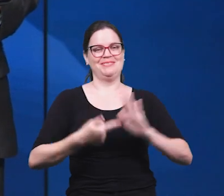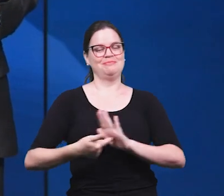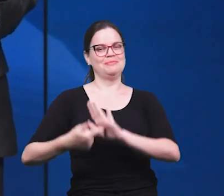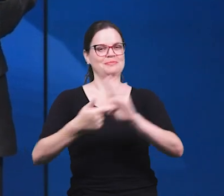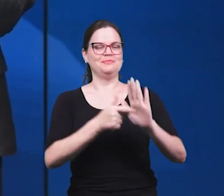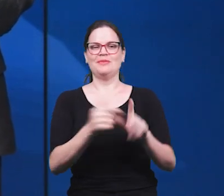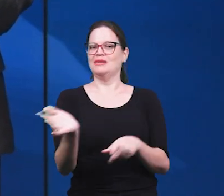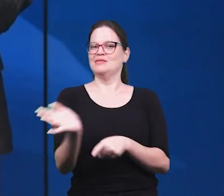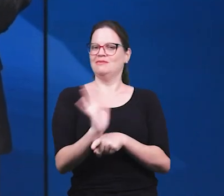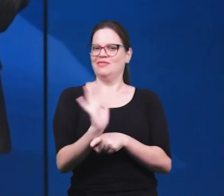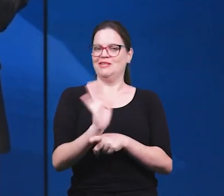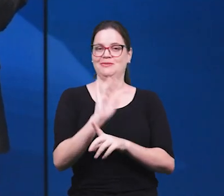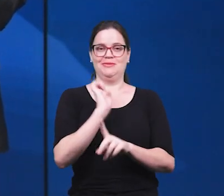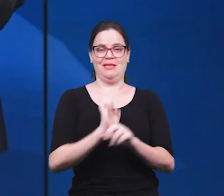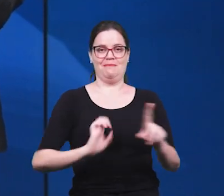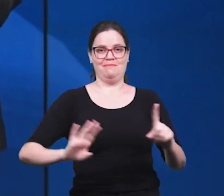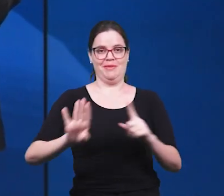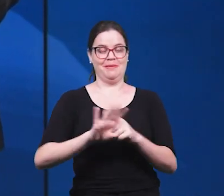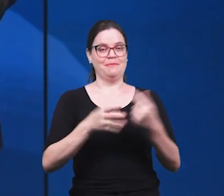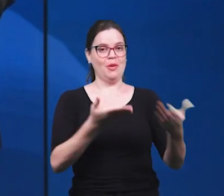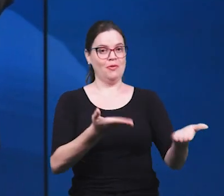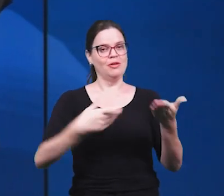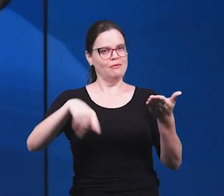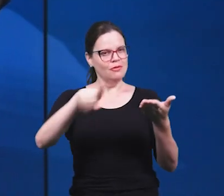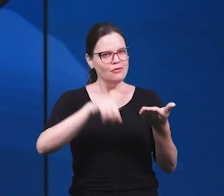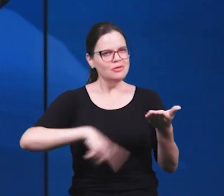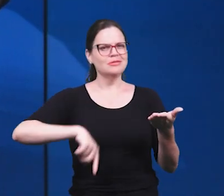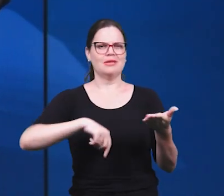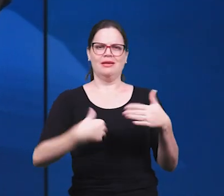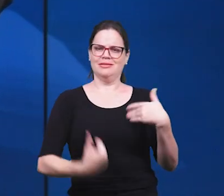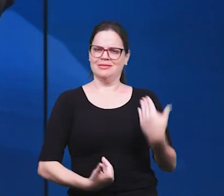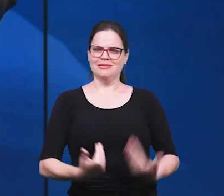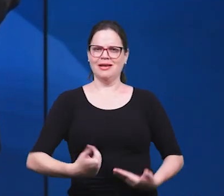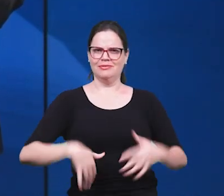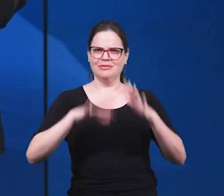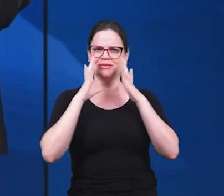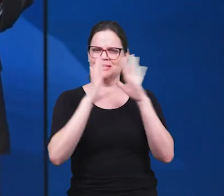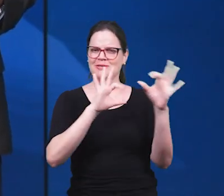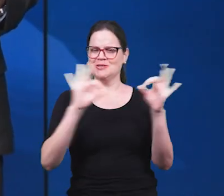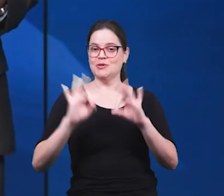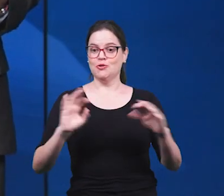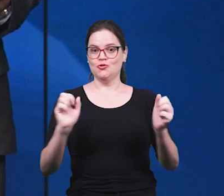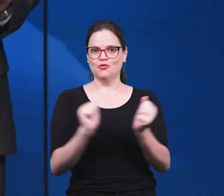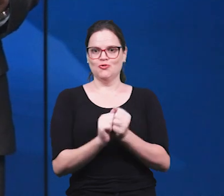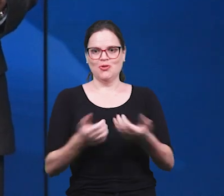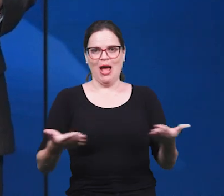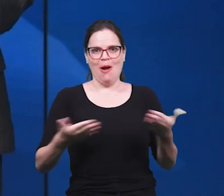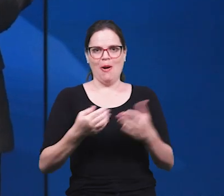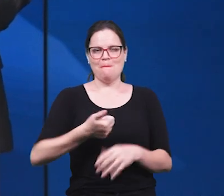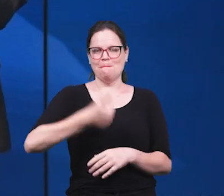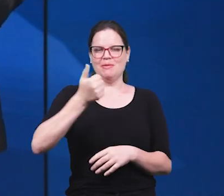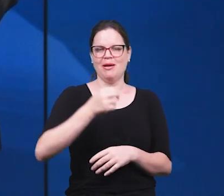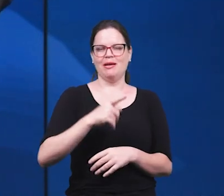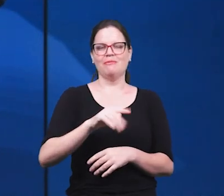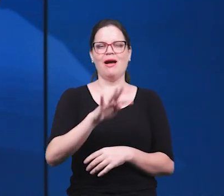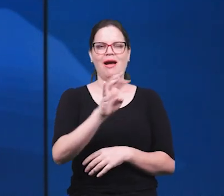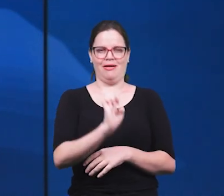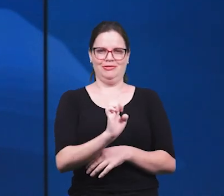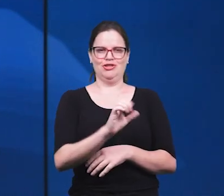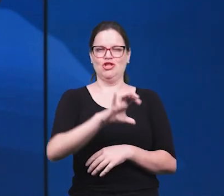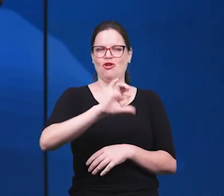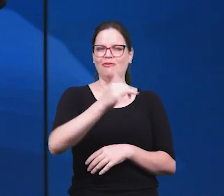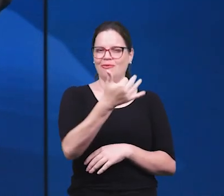Bíblica Dominical e convidamos a você, o irmão, a irmã, para participar conosco dessa primeira parte, através da qual